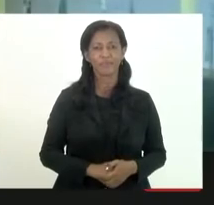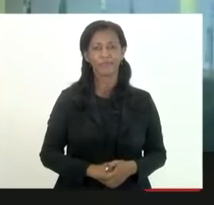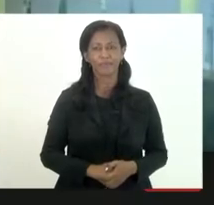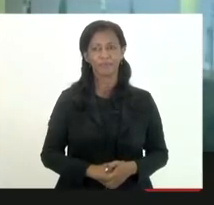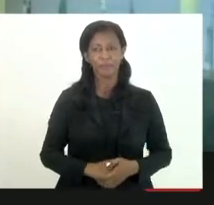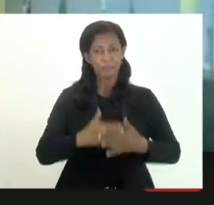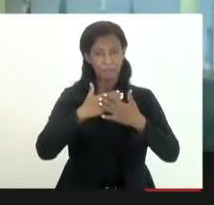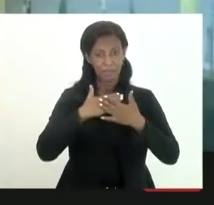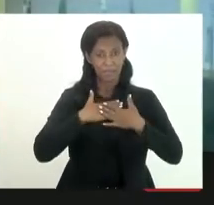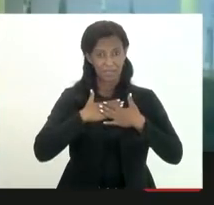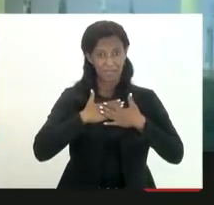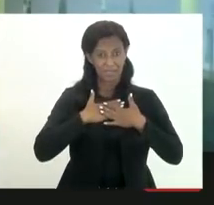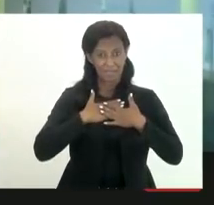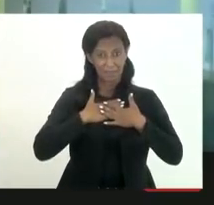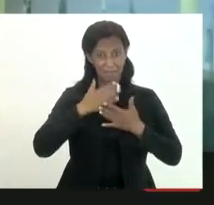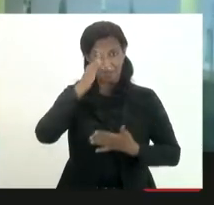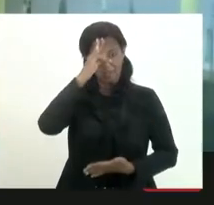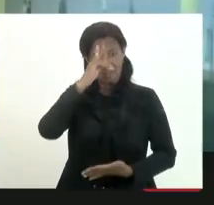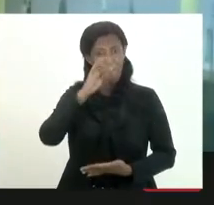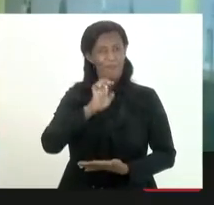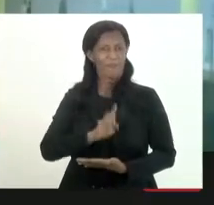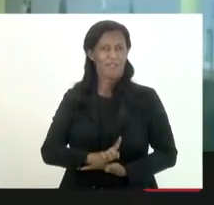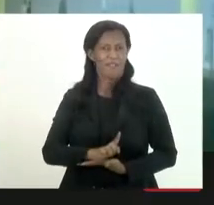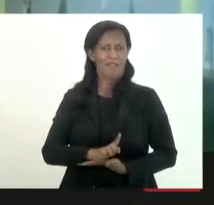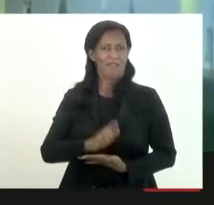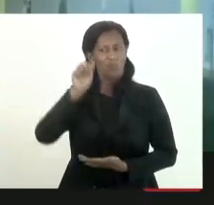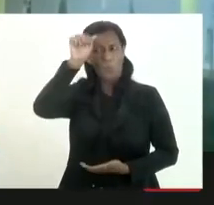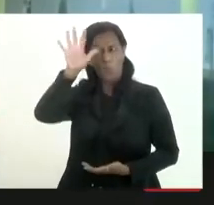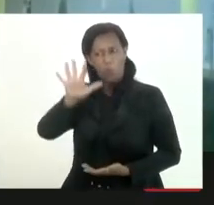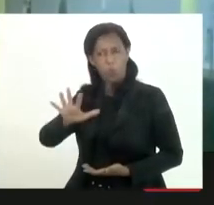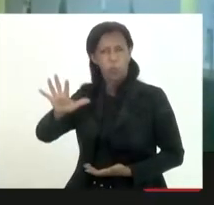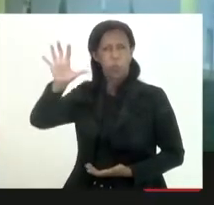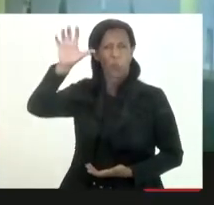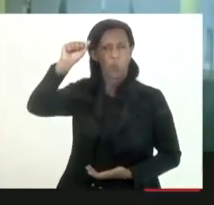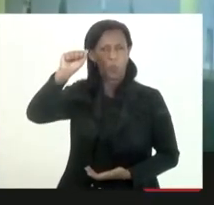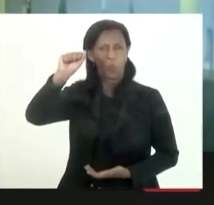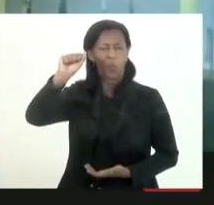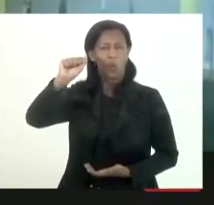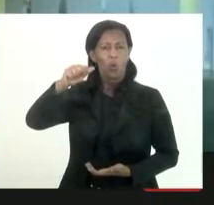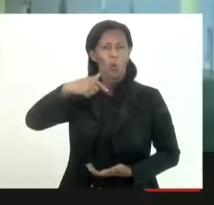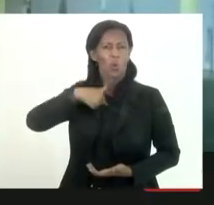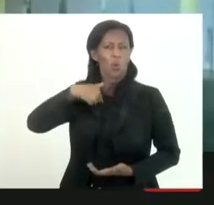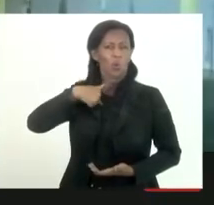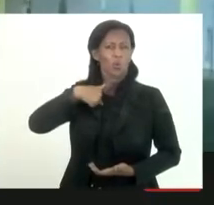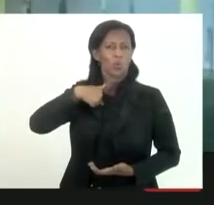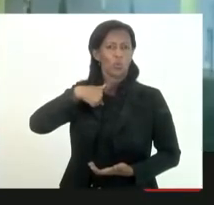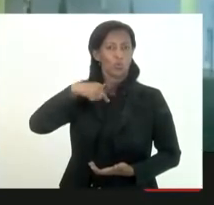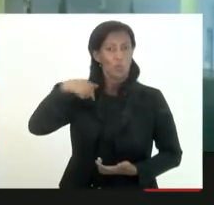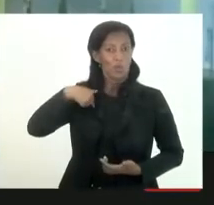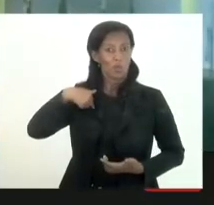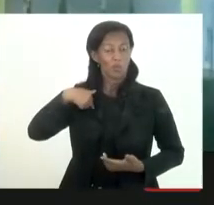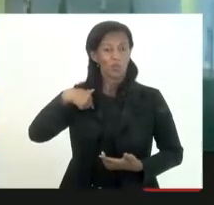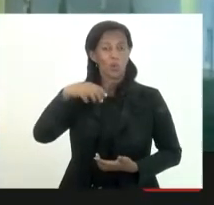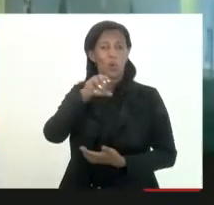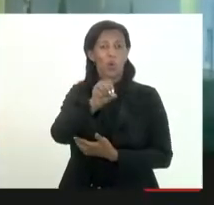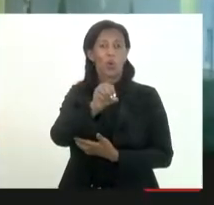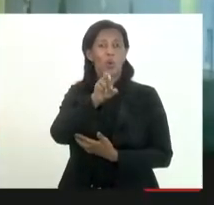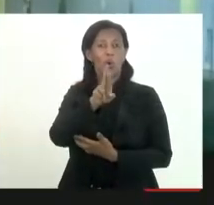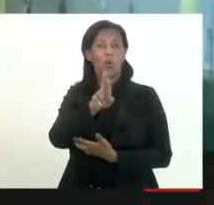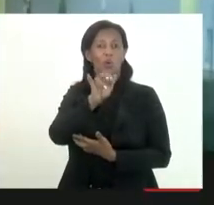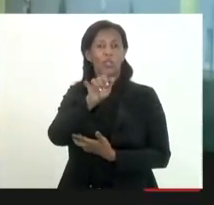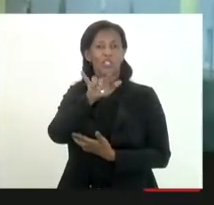das minhas divindades, do panteão africano, os meus inquices, meus voduns, meus orixás.